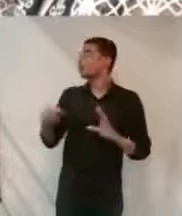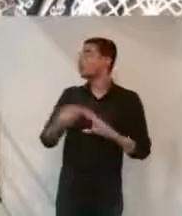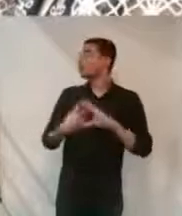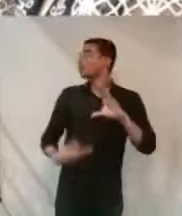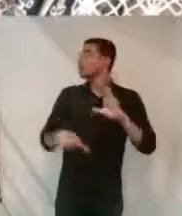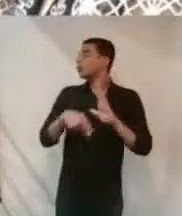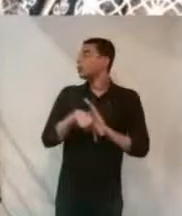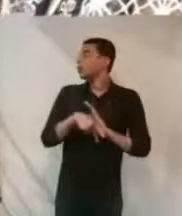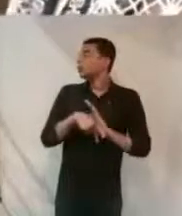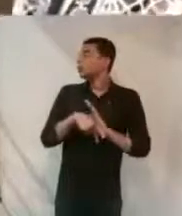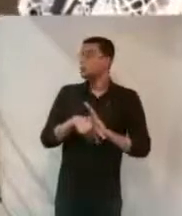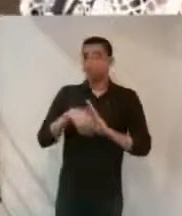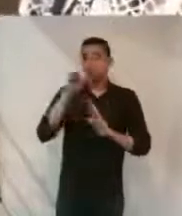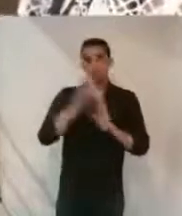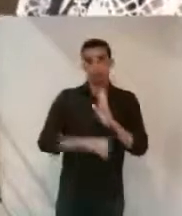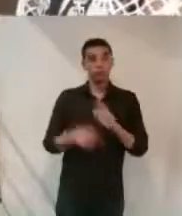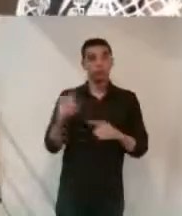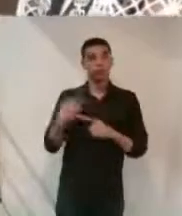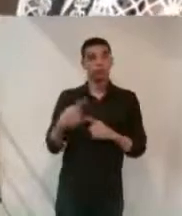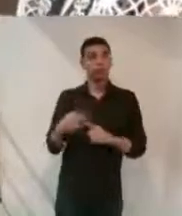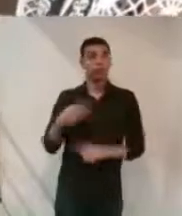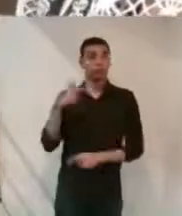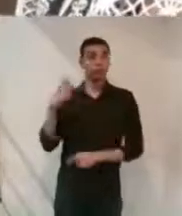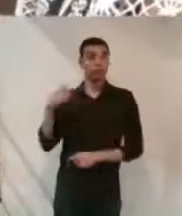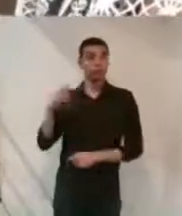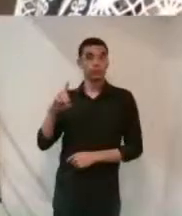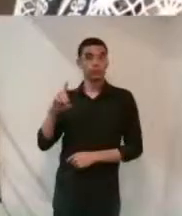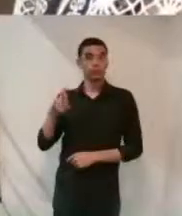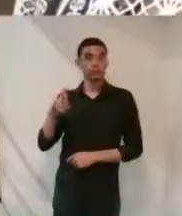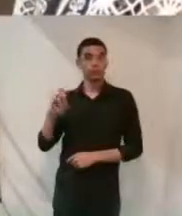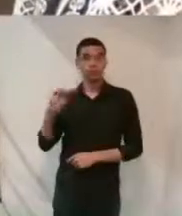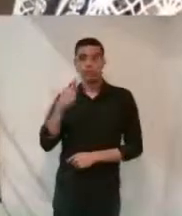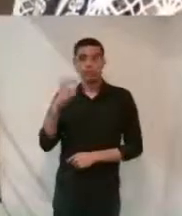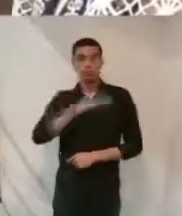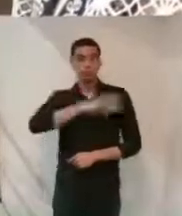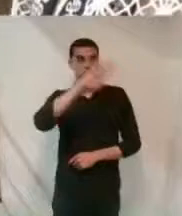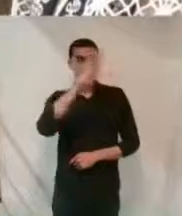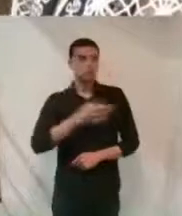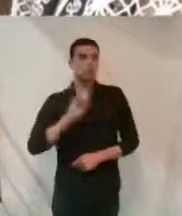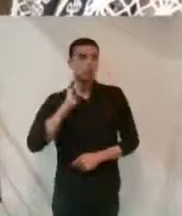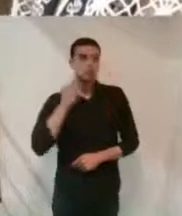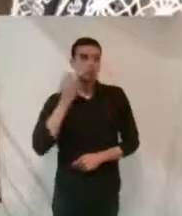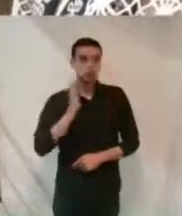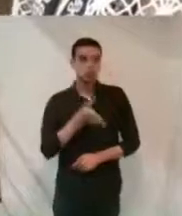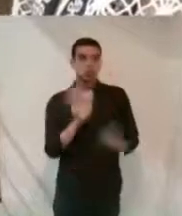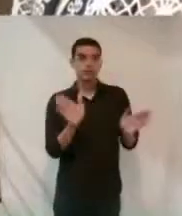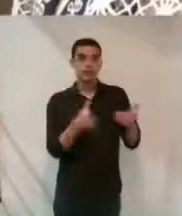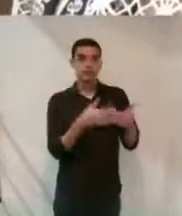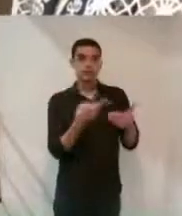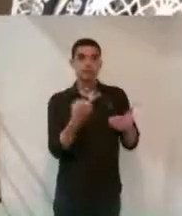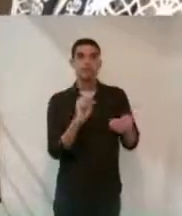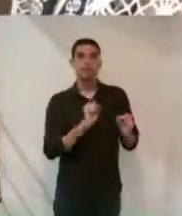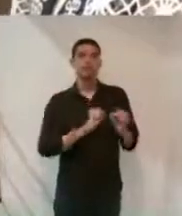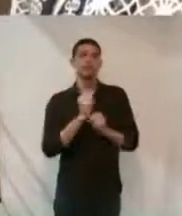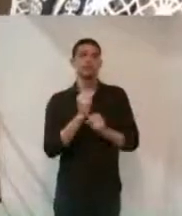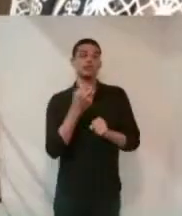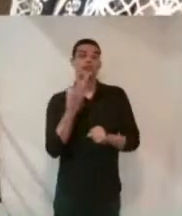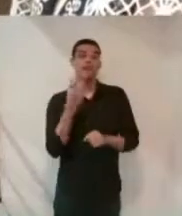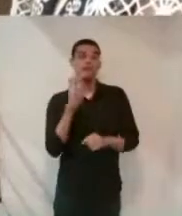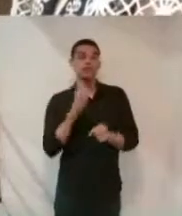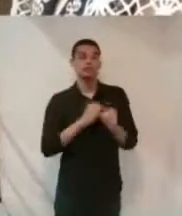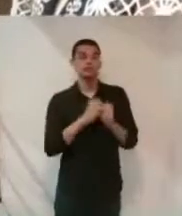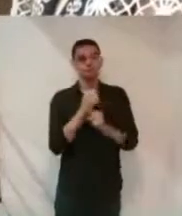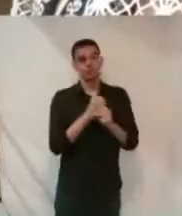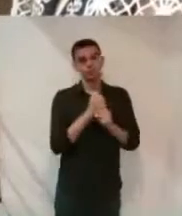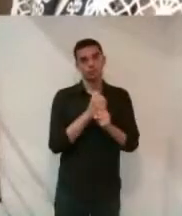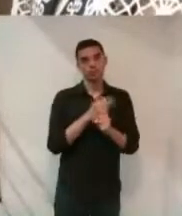o lixão foi encerrado em Portugal há 25 anos, mas há mais de 250 anos que se faz acordo no